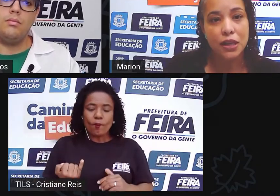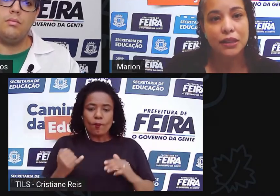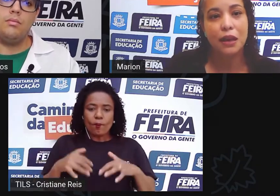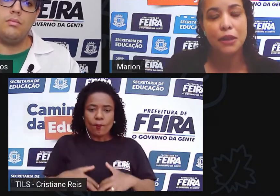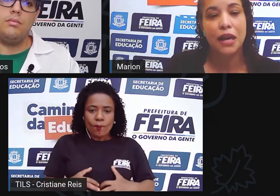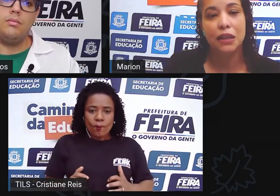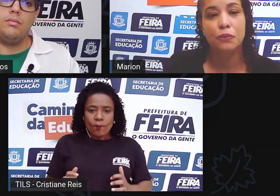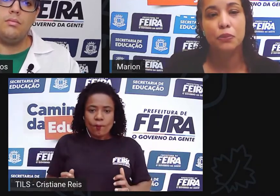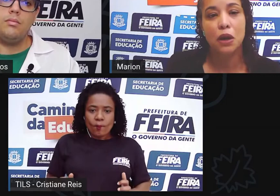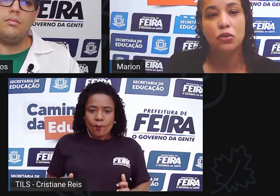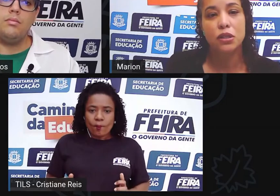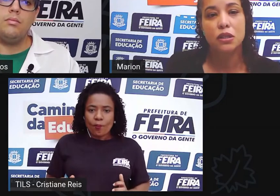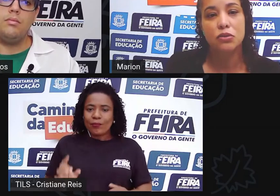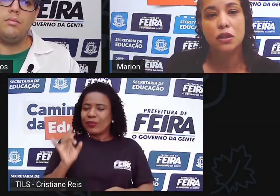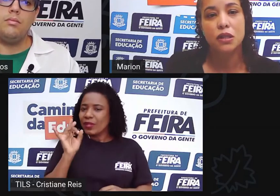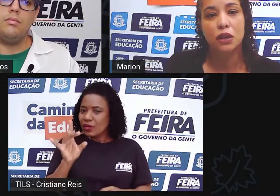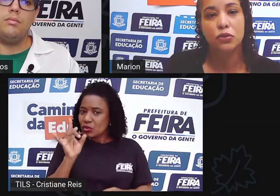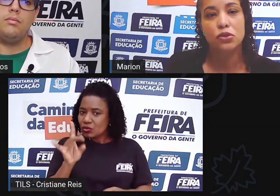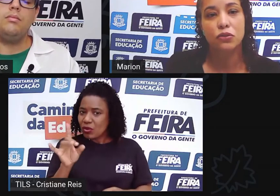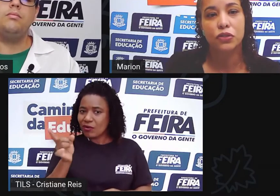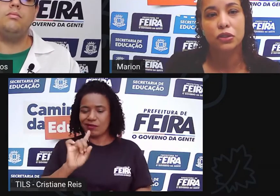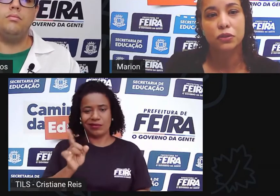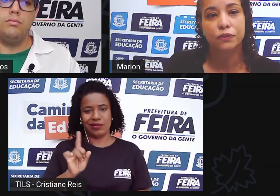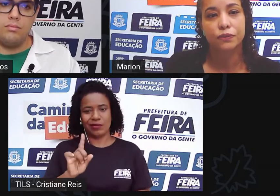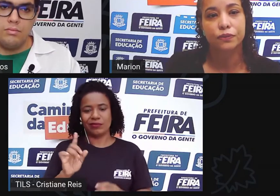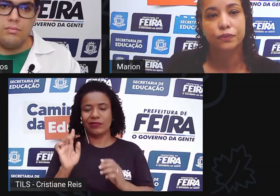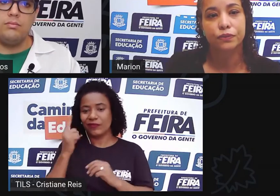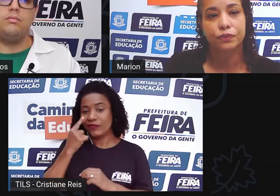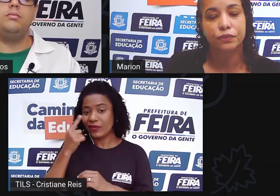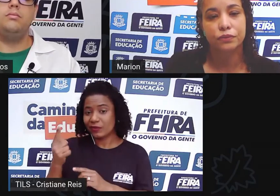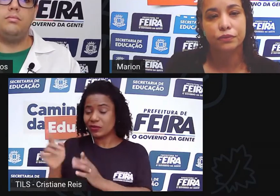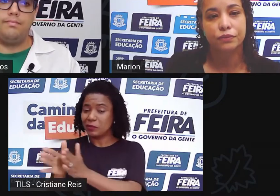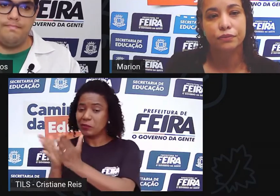basicamente determinada por uma condição social do indivíduo.